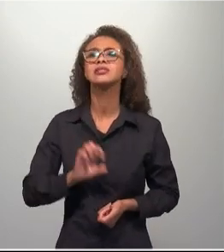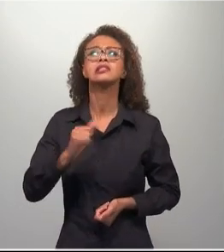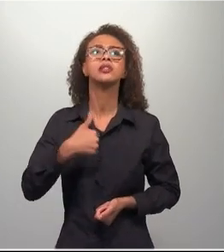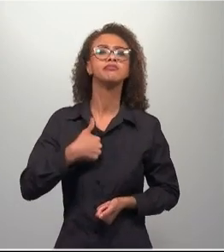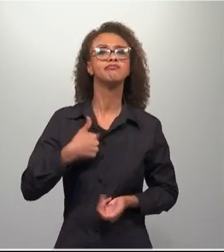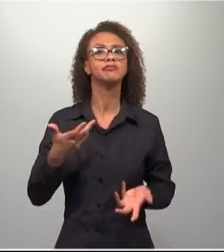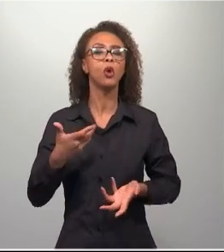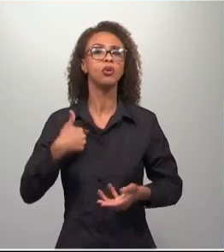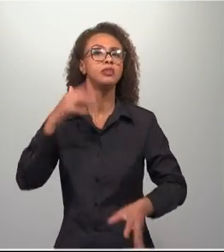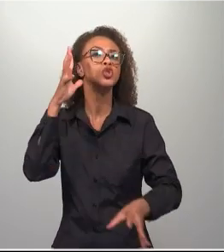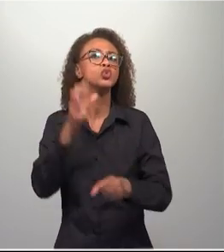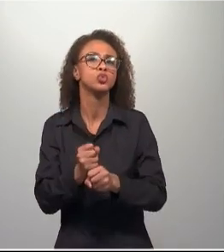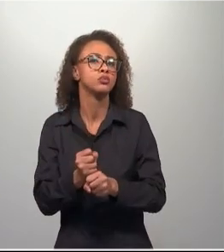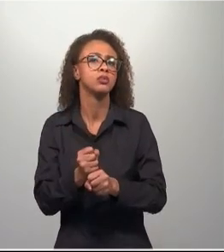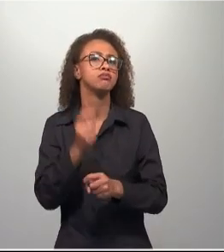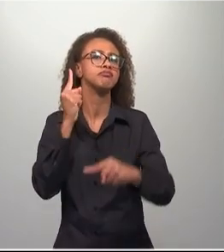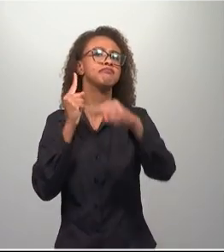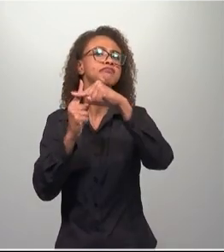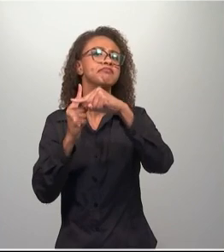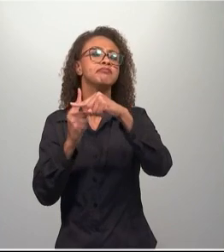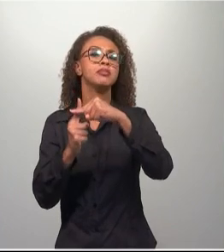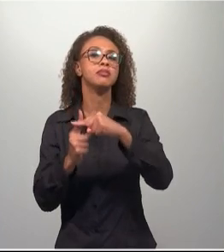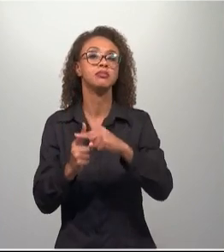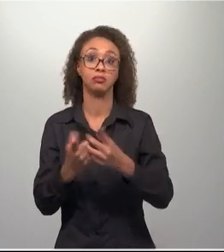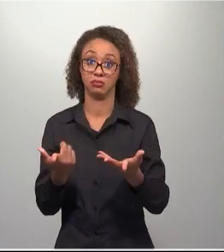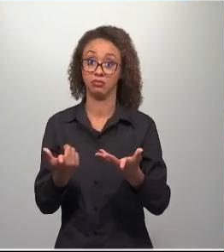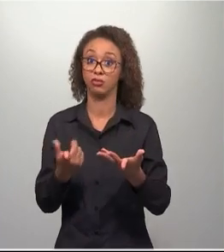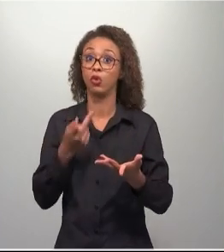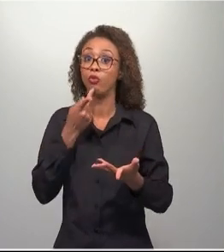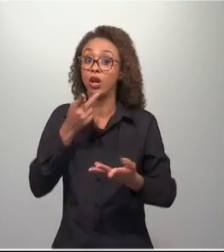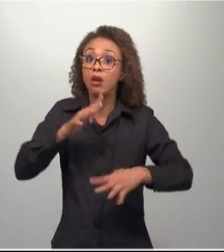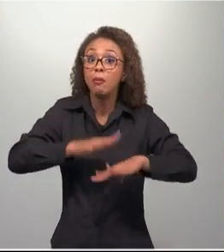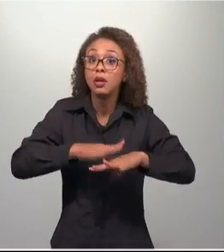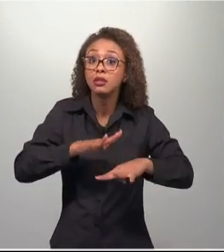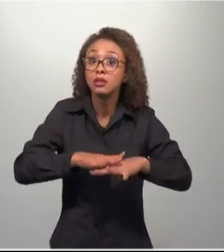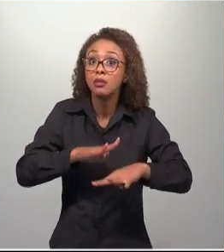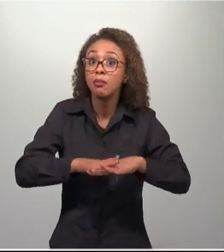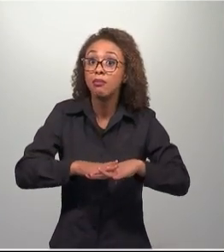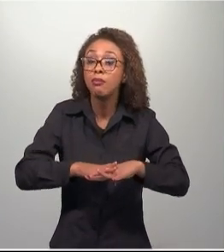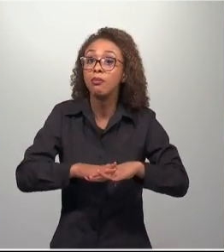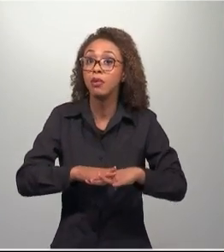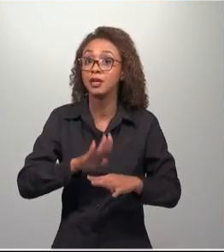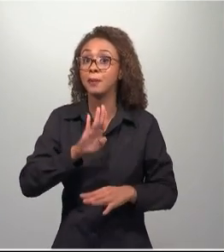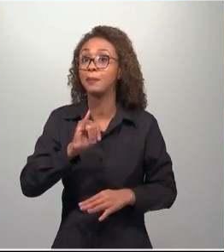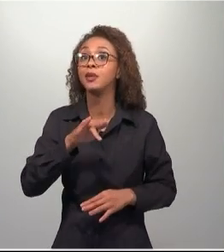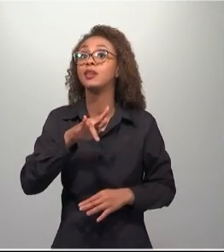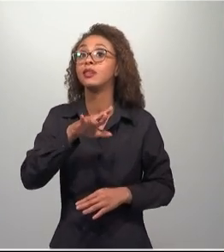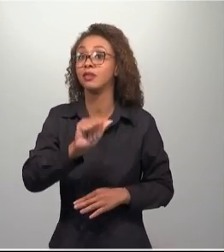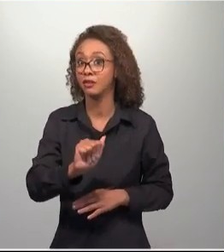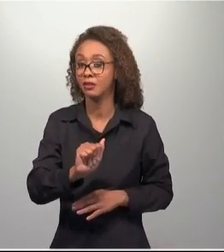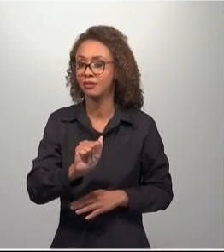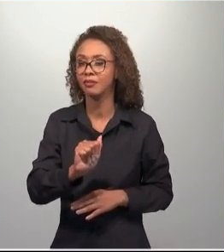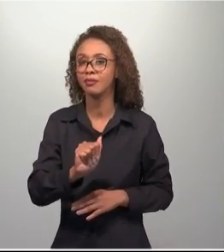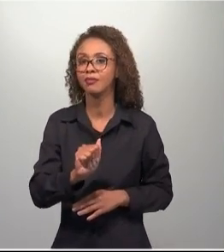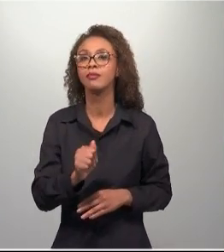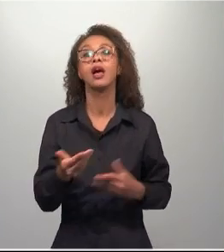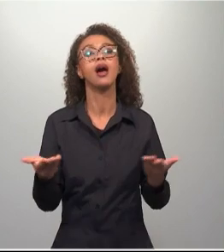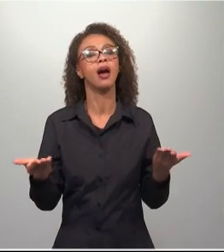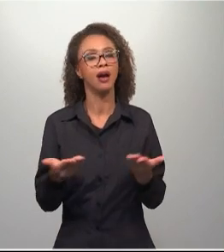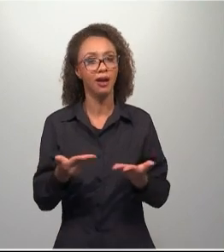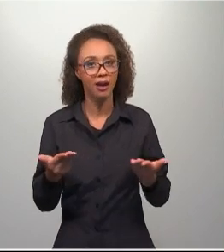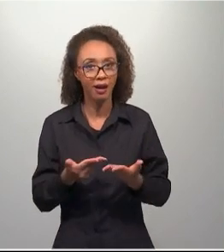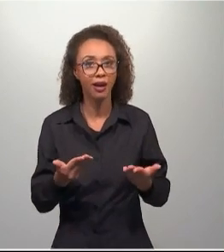eu fui realizar soma estamos falando em aritmética binária agora é a nossa soma às nossas operações aritméticas